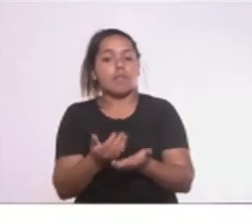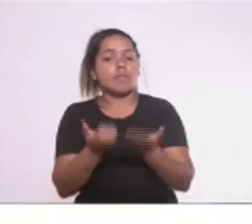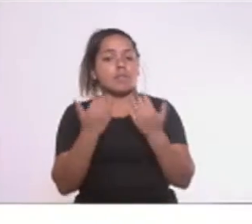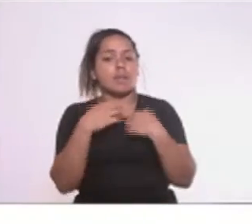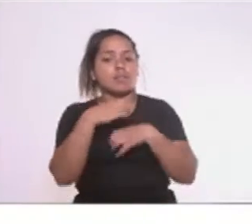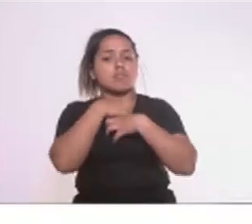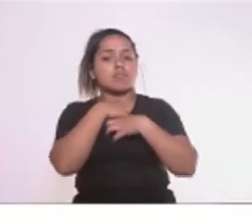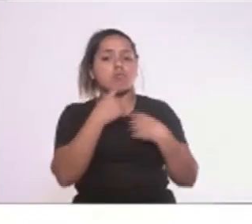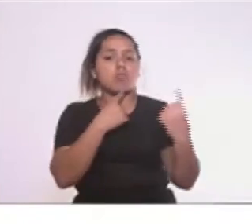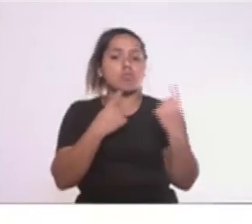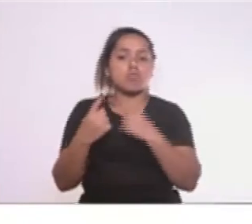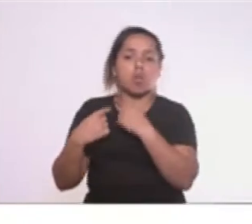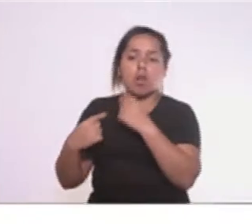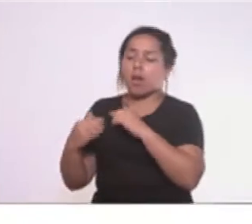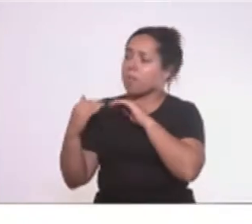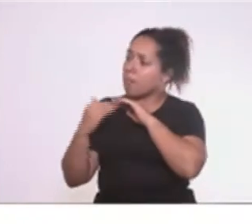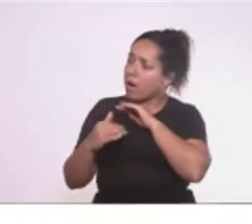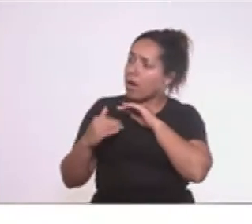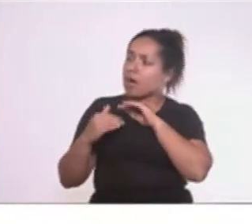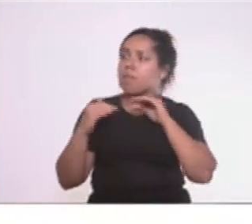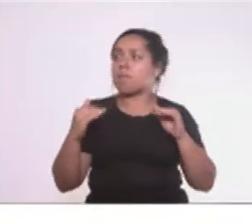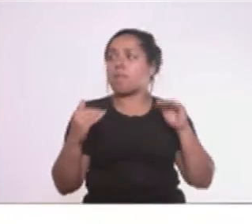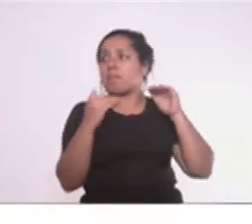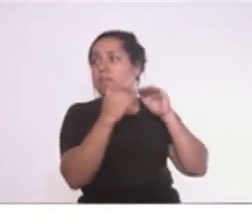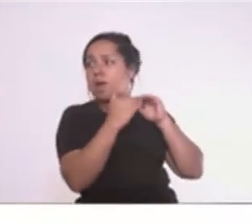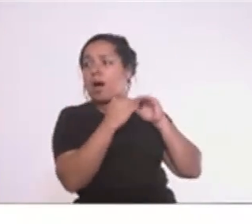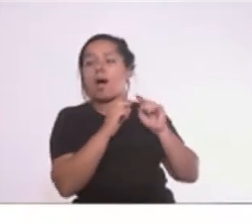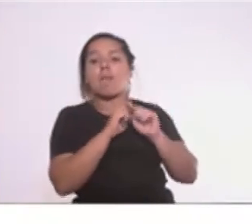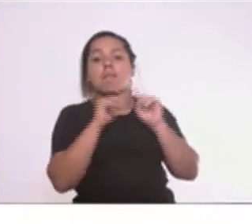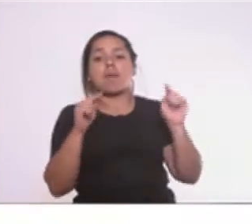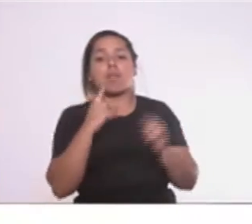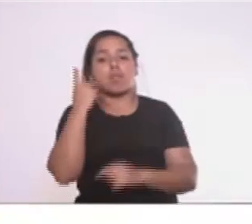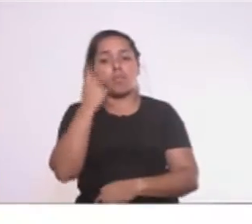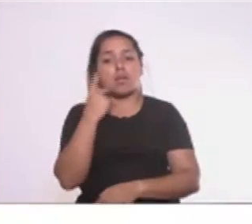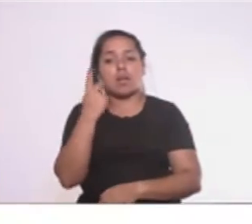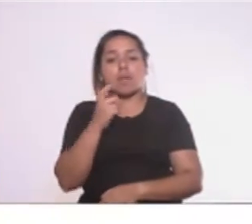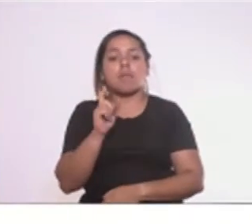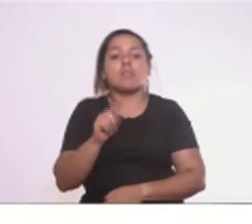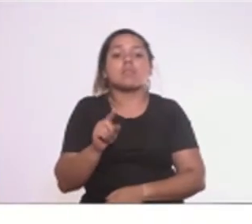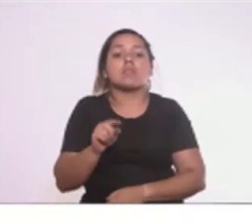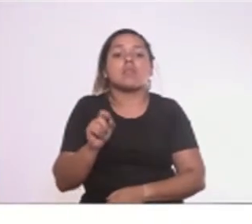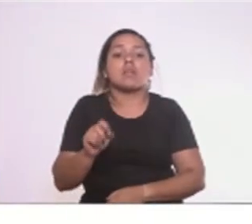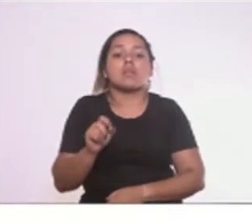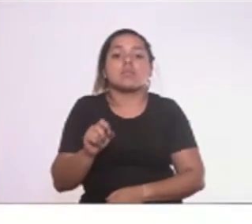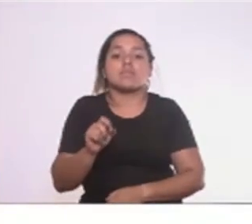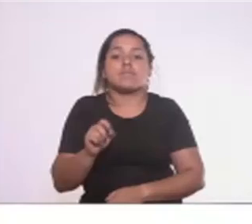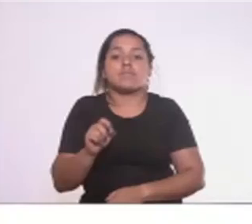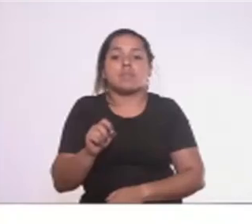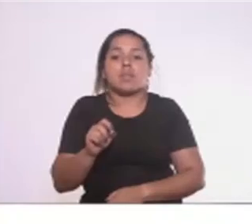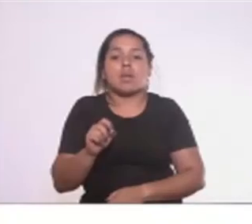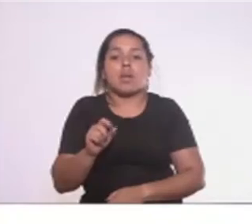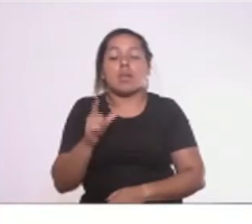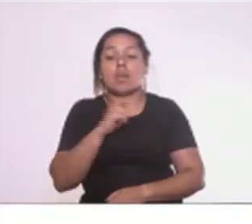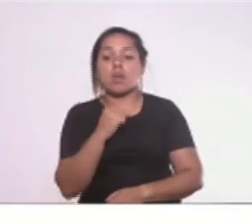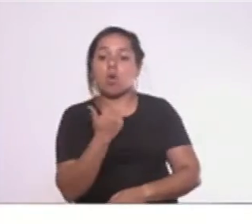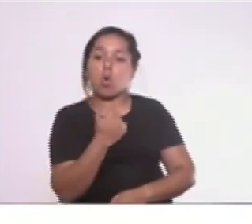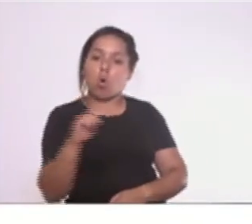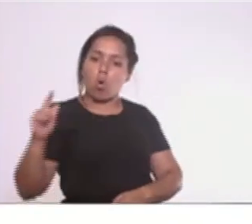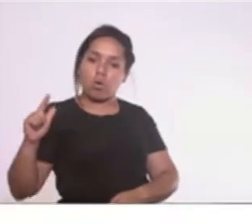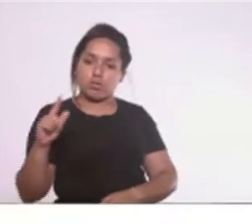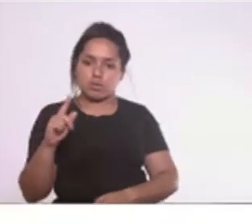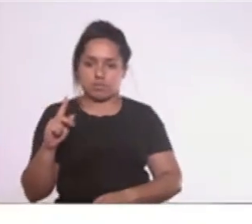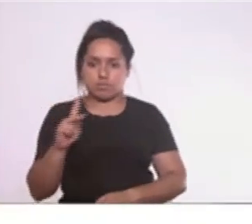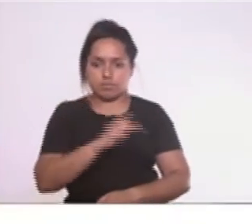que na divergência, não importa isso aqui agora, mas o parlamento teve momentos tensos esse ano aqui, e acho que se estivéssemos sob outra presidência, com